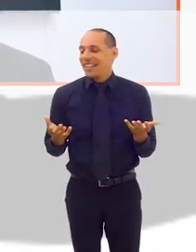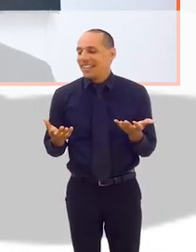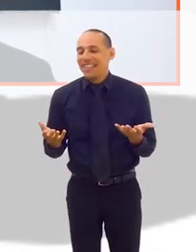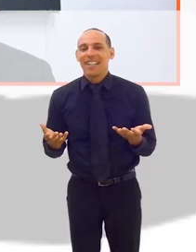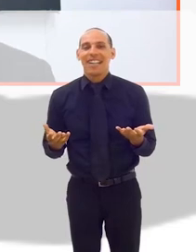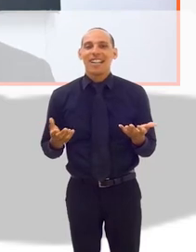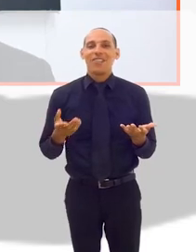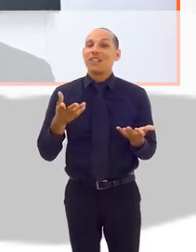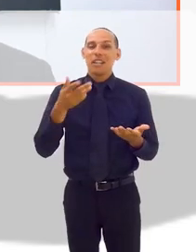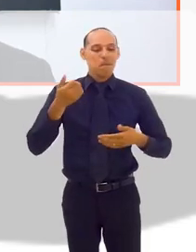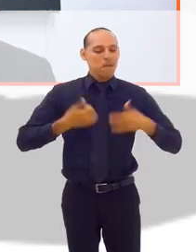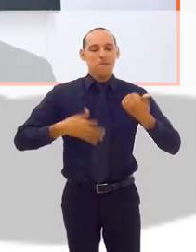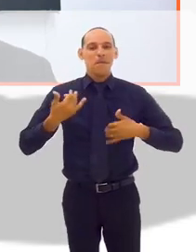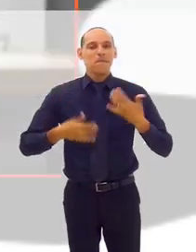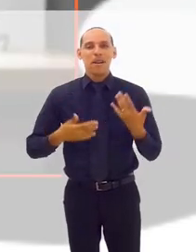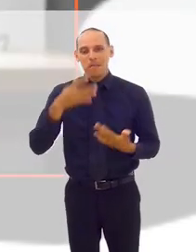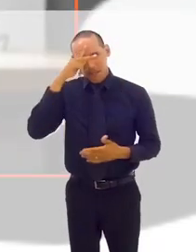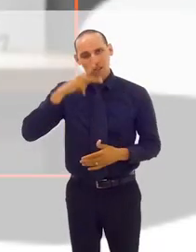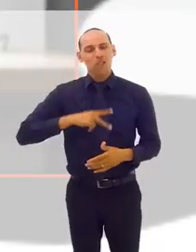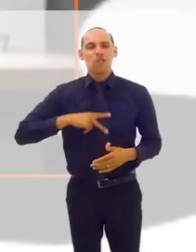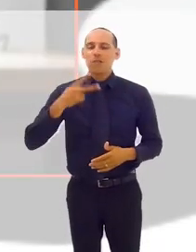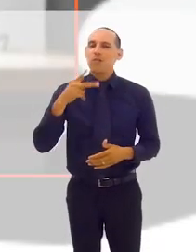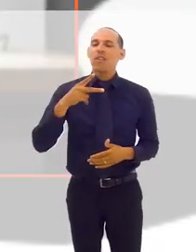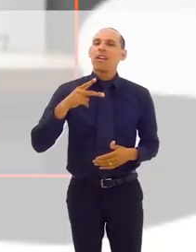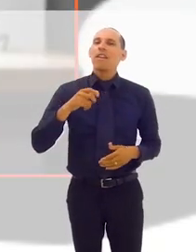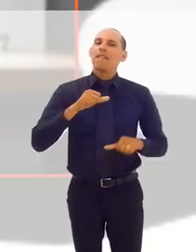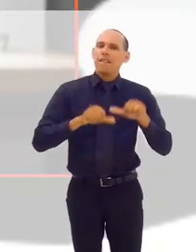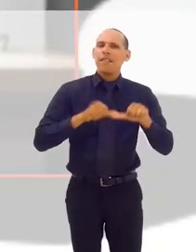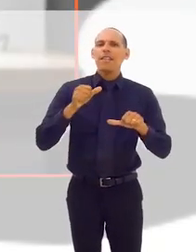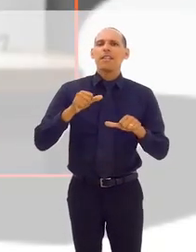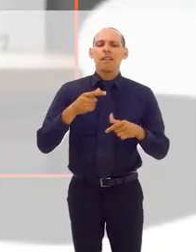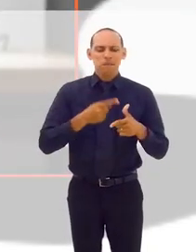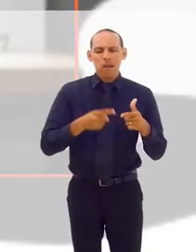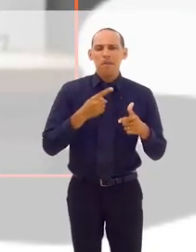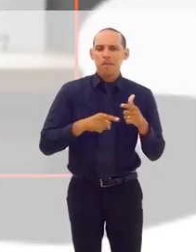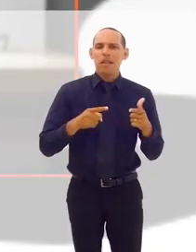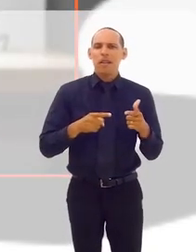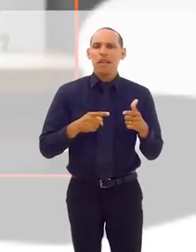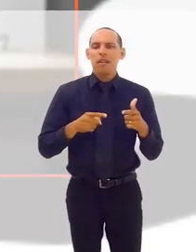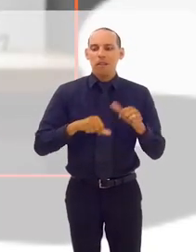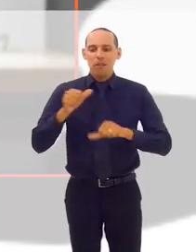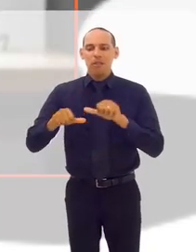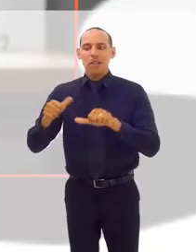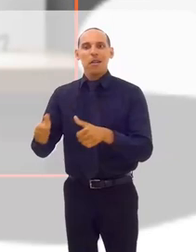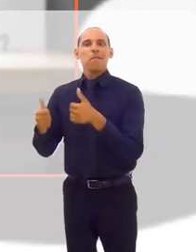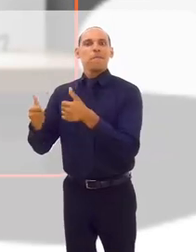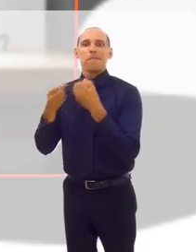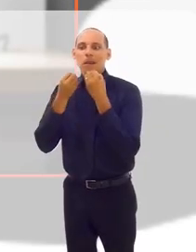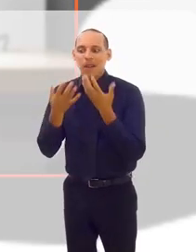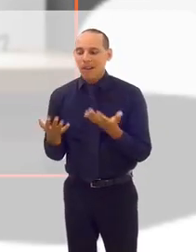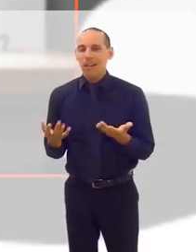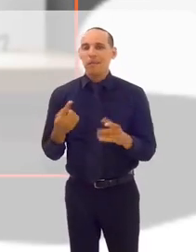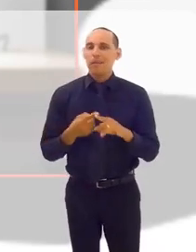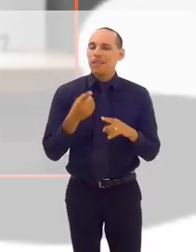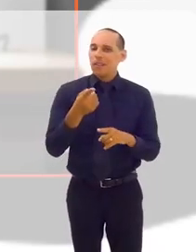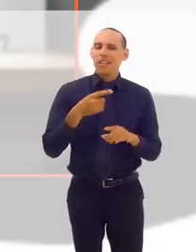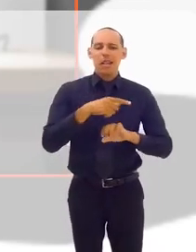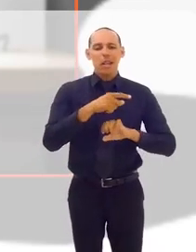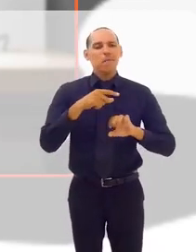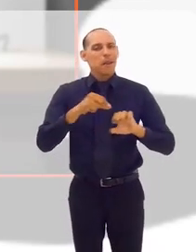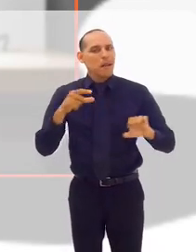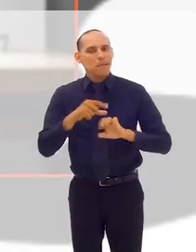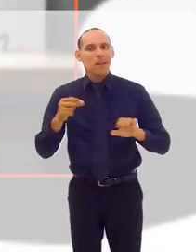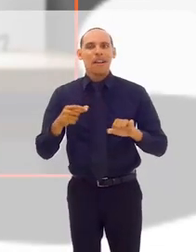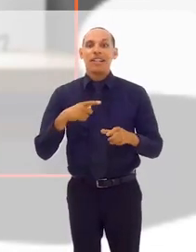Realmente, essa parte que você estava falando, pessoal sua, você acabou virando um problema em tese para uma coisa boa, né? Porque você